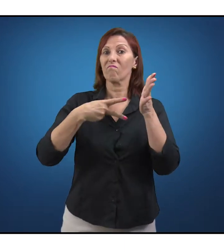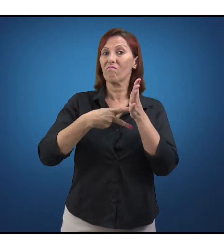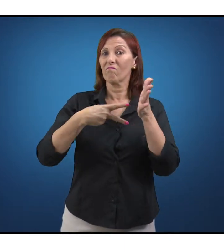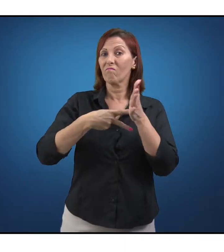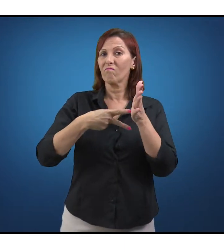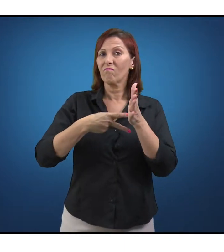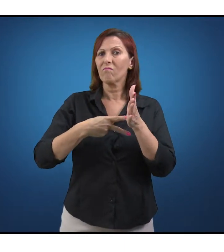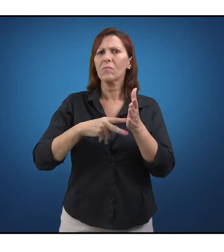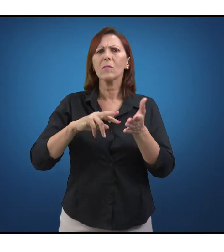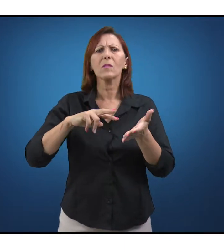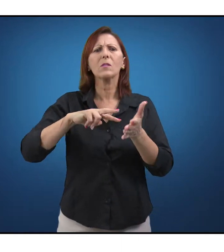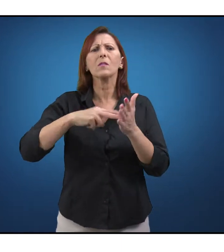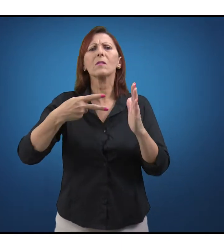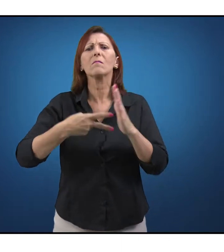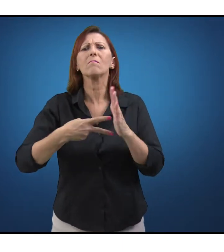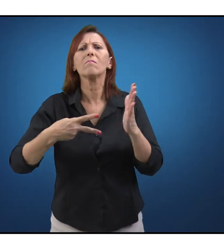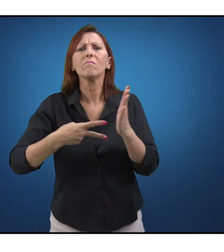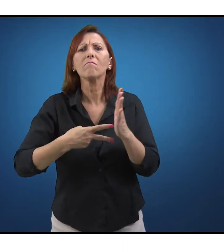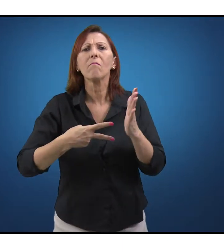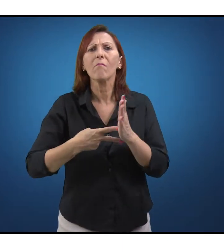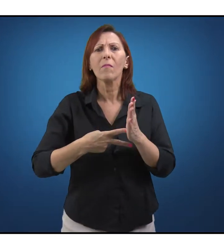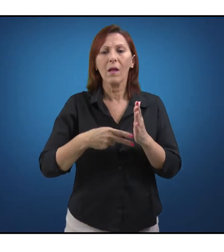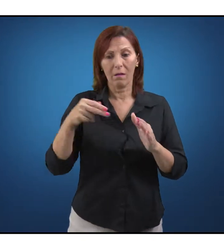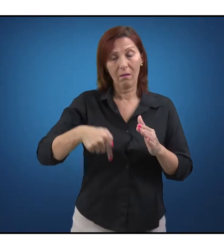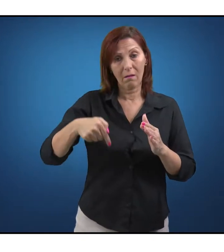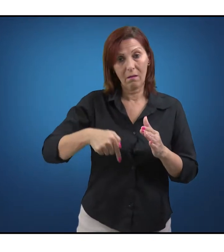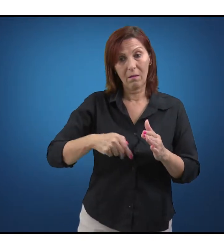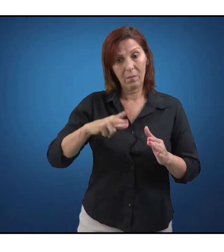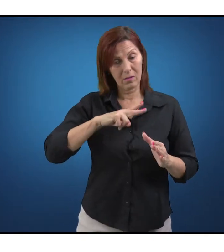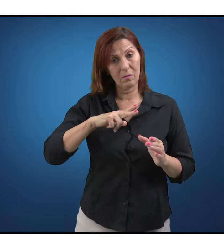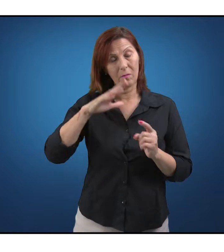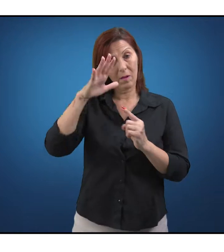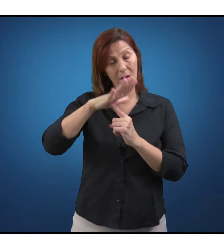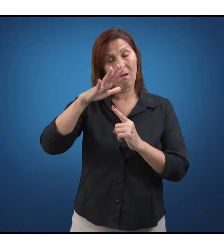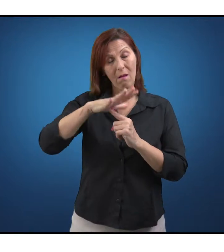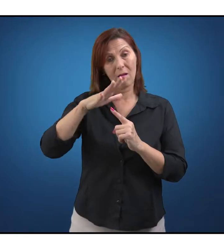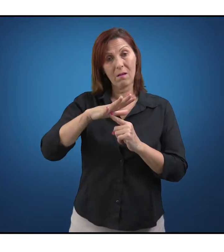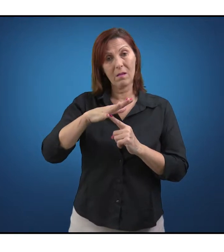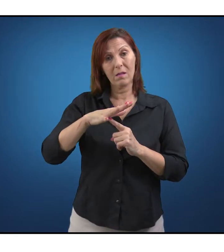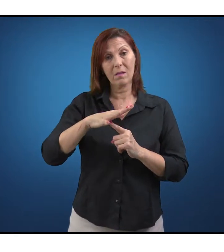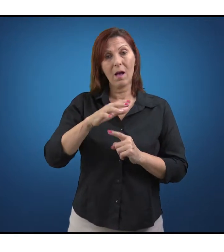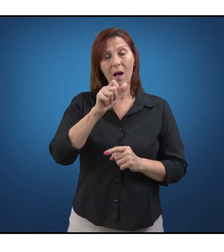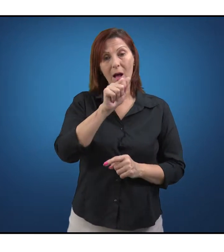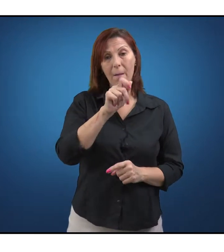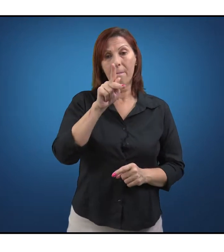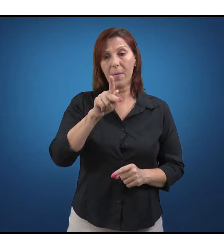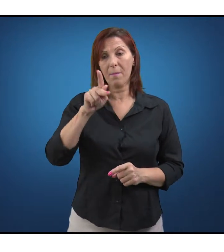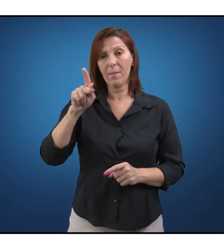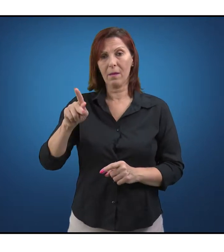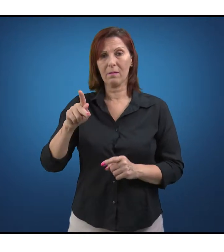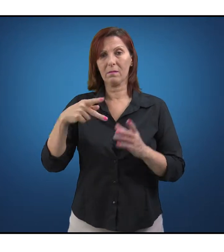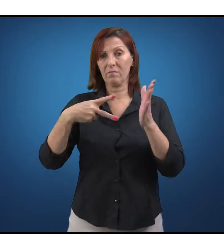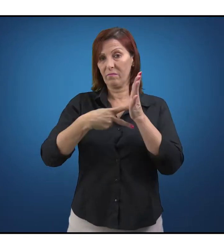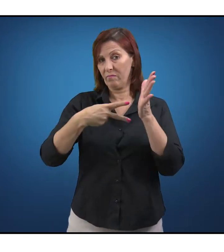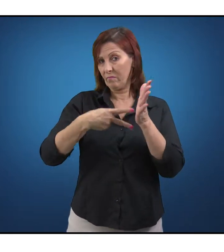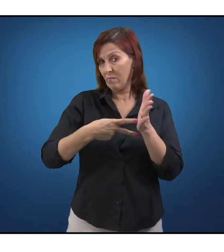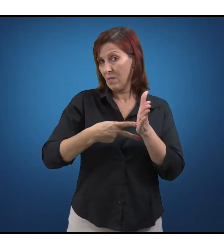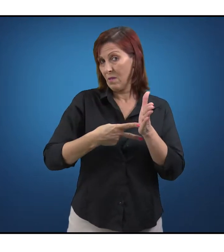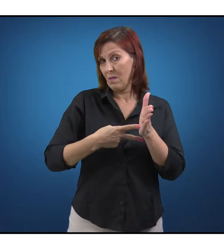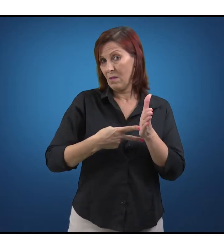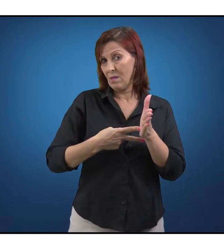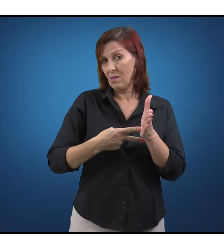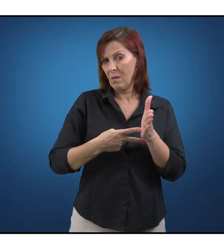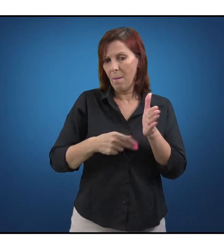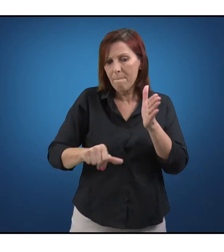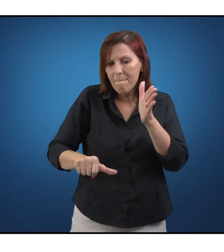Que sindicato é esse? Em particular aqui no Paraná, já que estamos tratando do Paraná, a APP Sindicato. A APP Sindicato